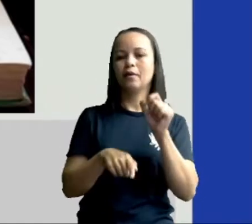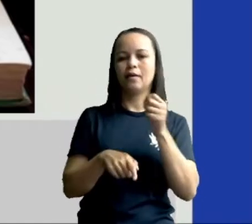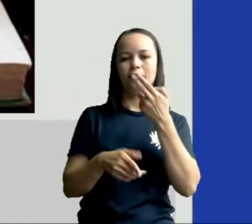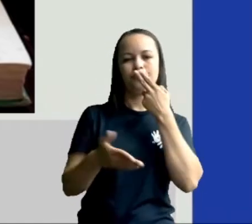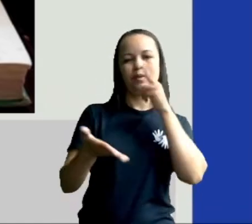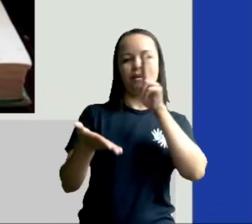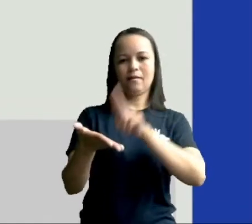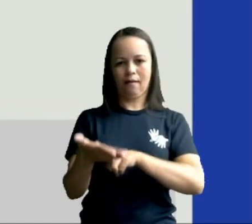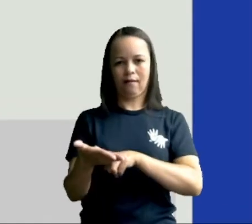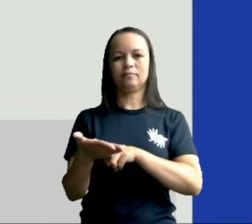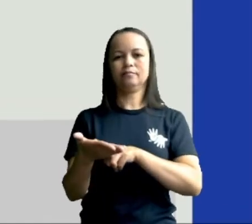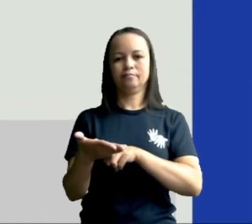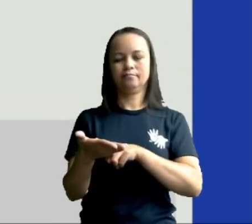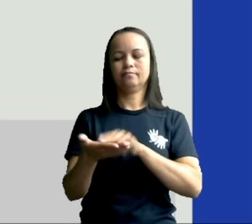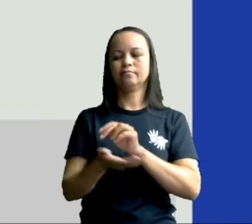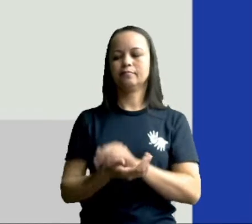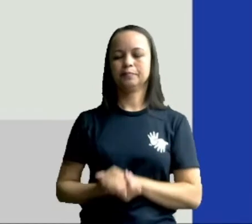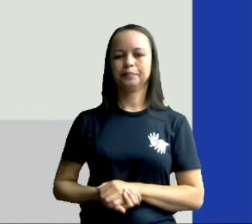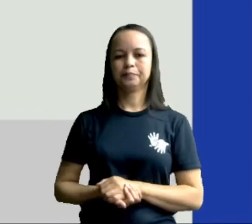cartas.